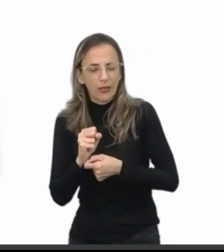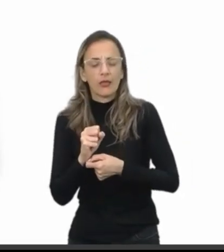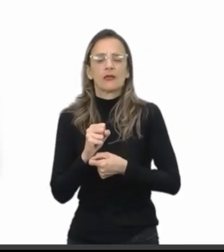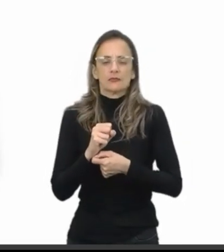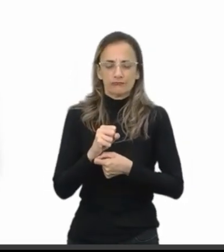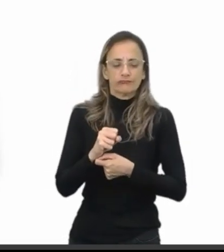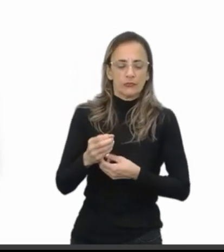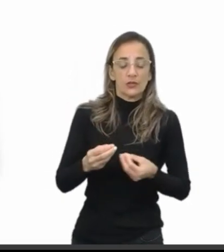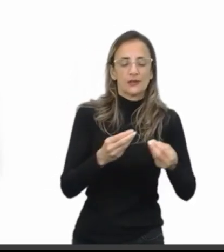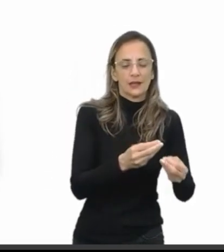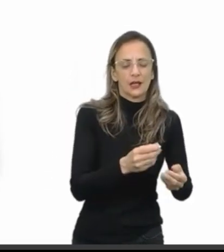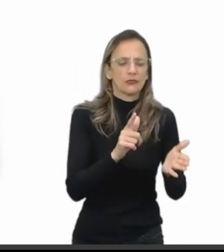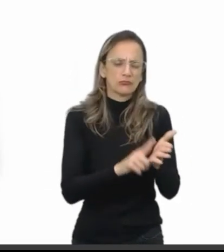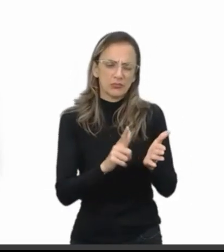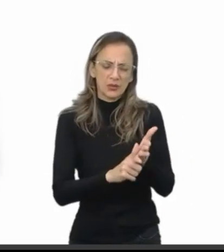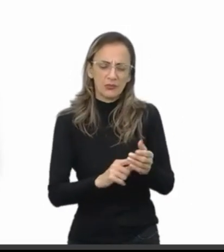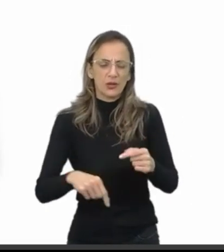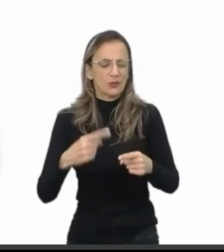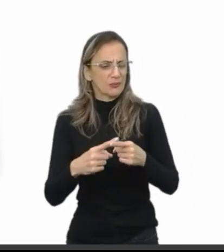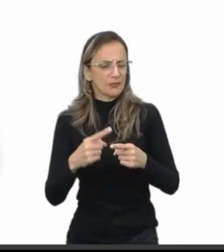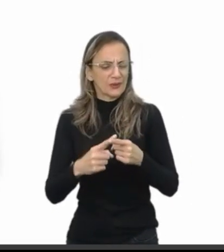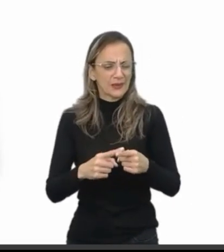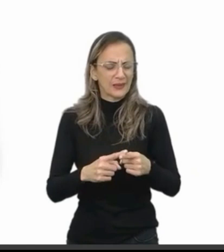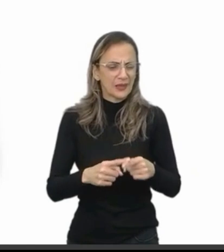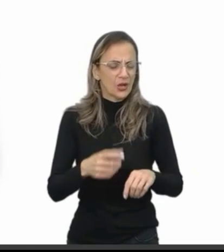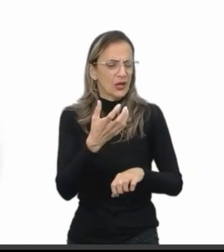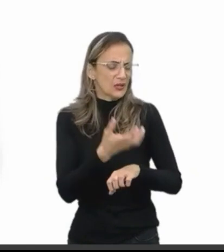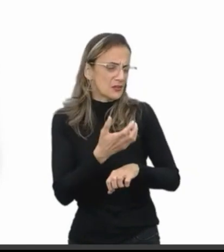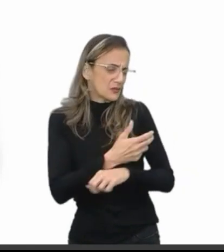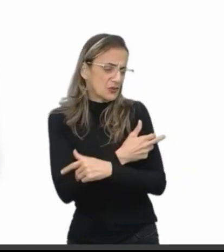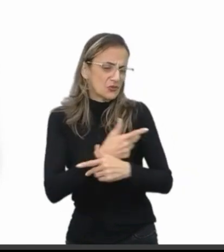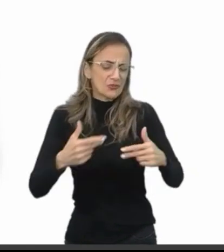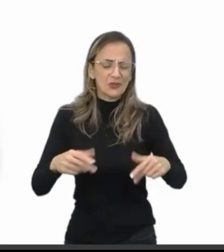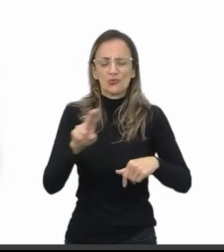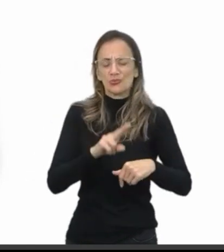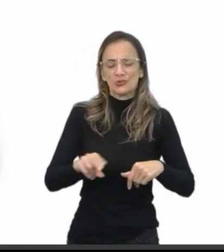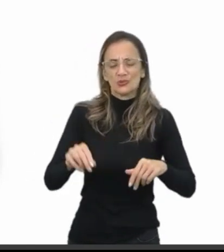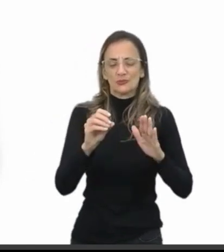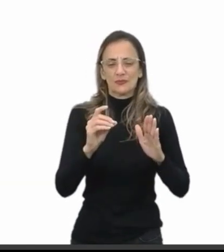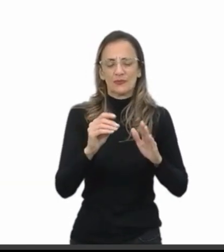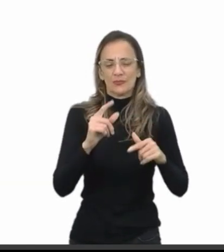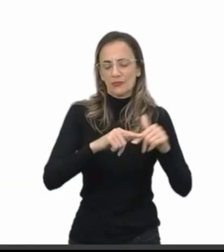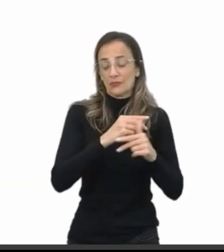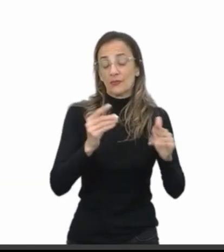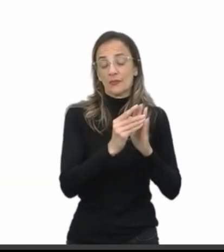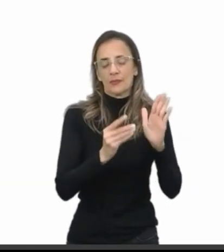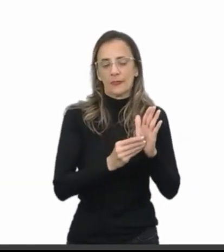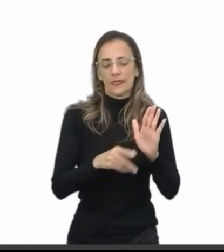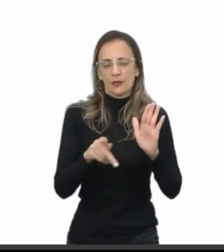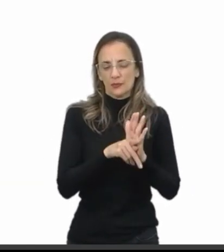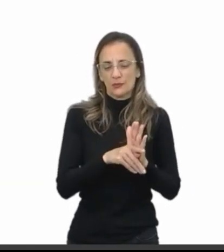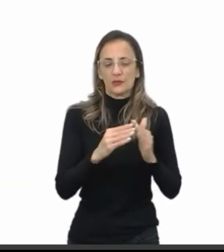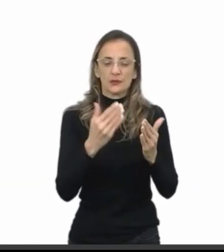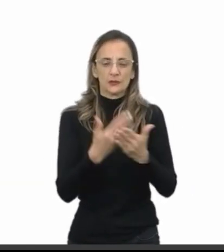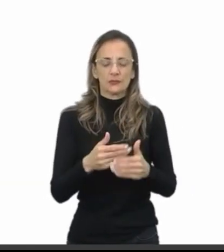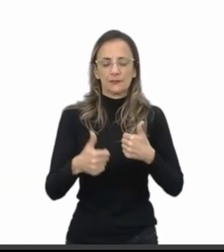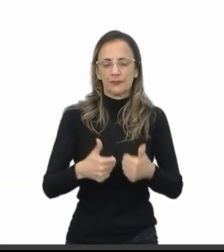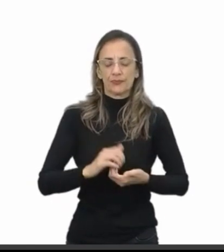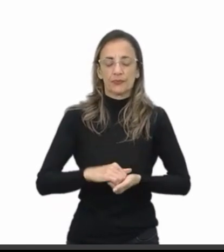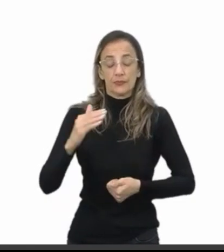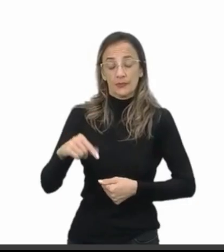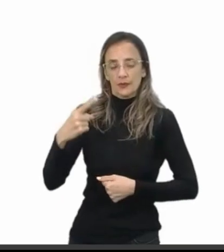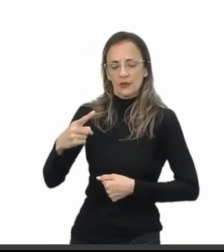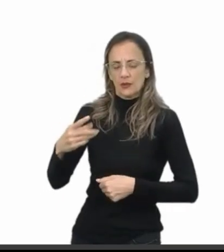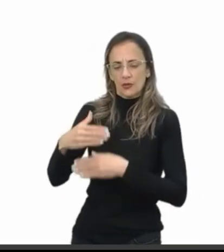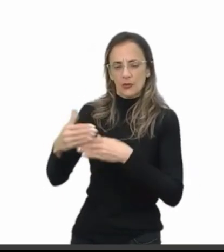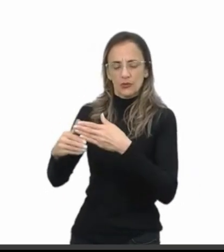não só a sua aula, professor, mas também a aula de outros professores que utilizam as plataformas digitais da rede, ok? Aí a gente vai lá dos slides 32